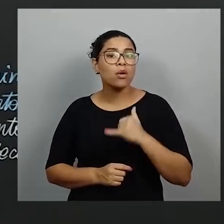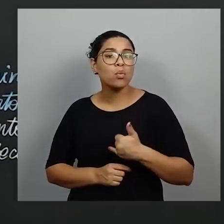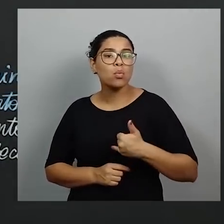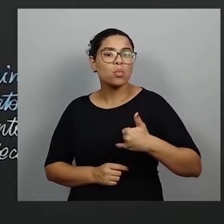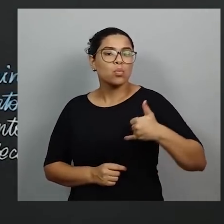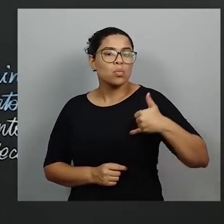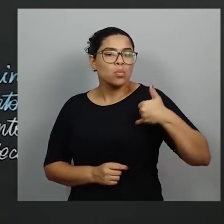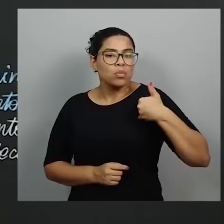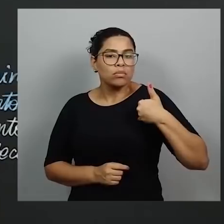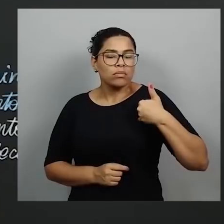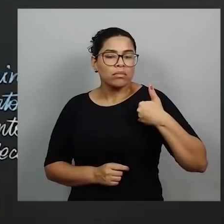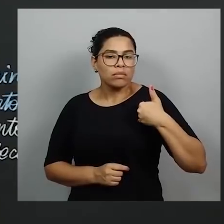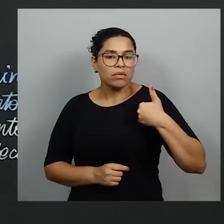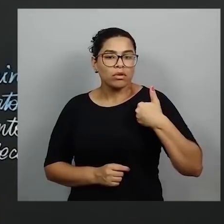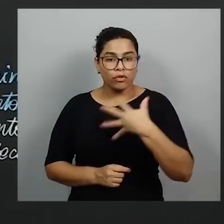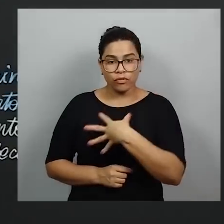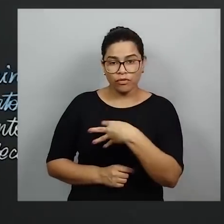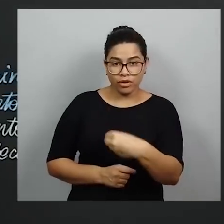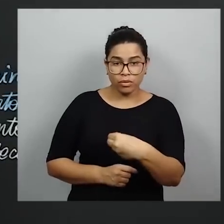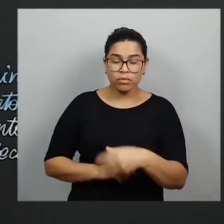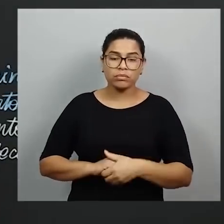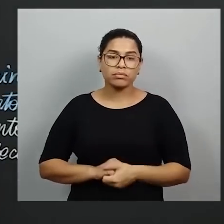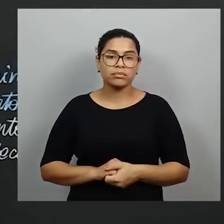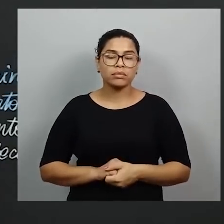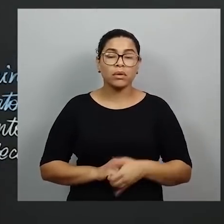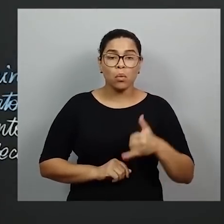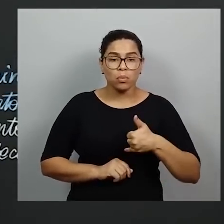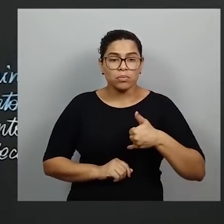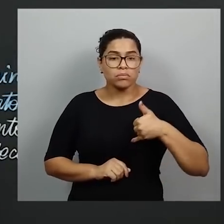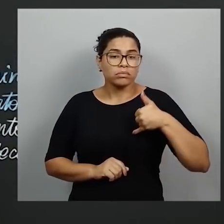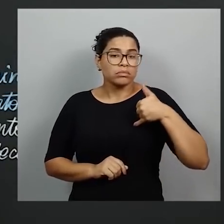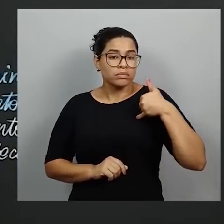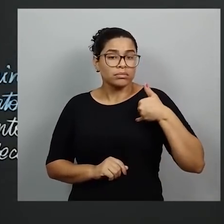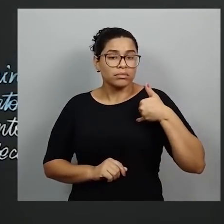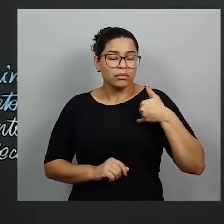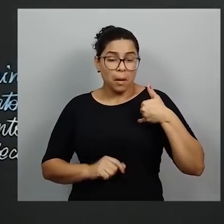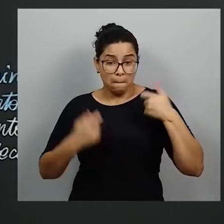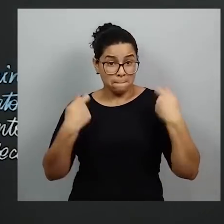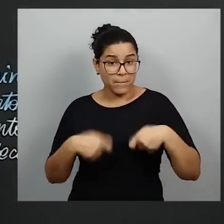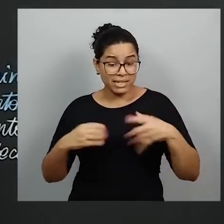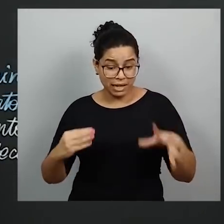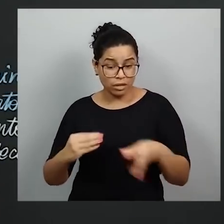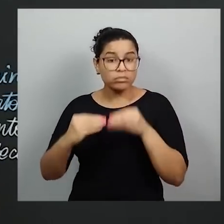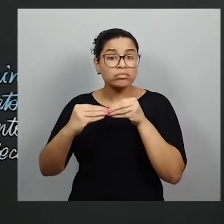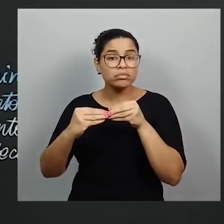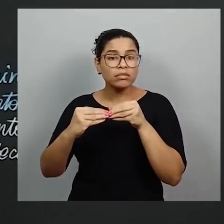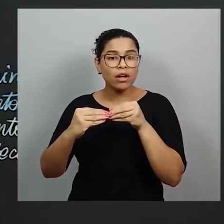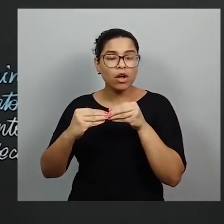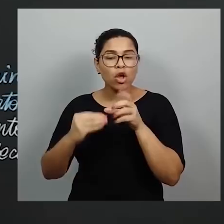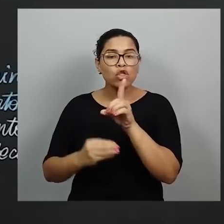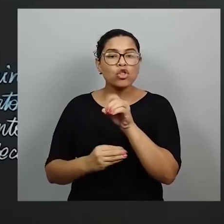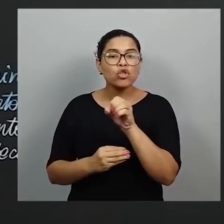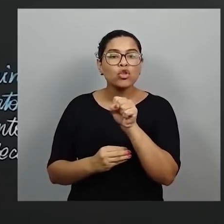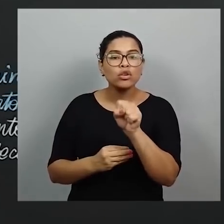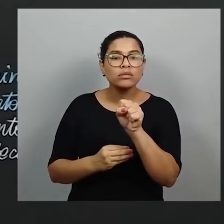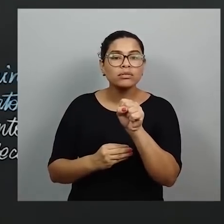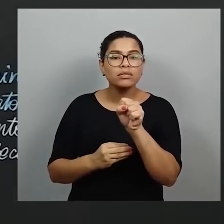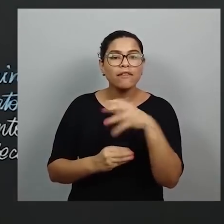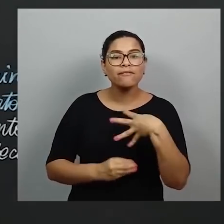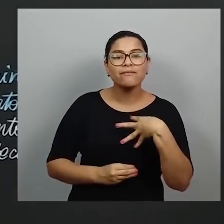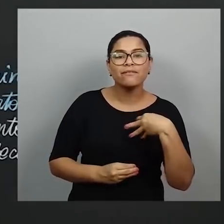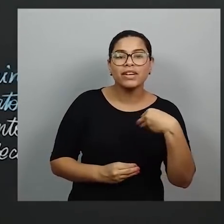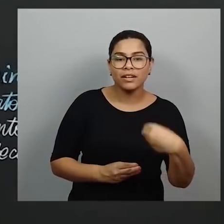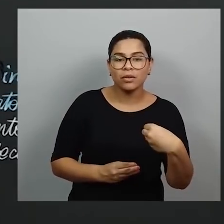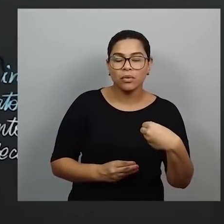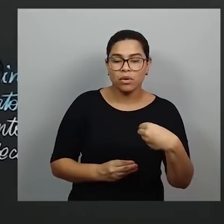de alguém. Nesse caso, orgulho precisa de um complemento. Orgulho dos filhos. O complemento aqui nesse caso é